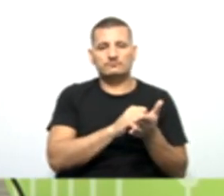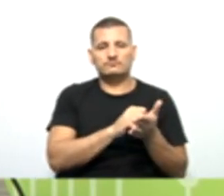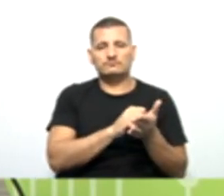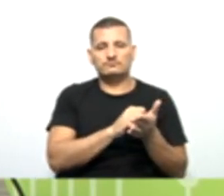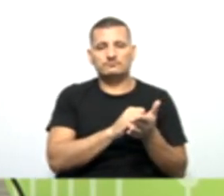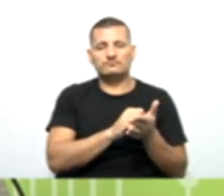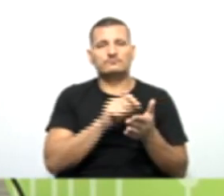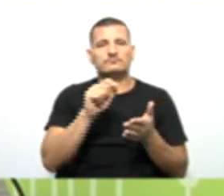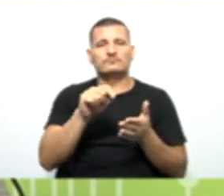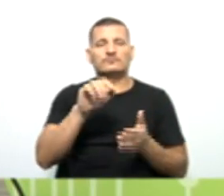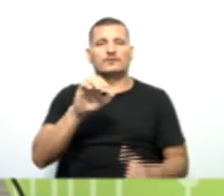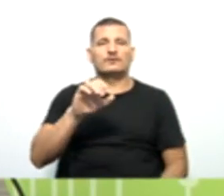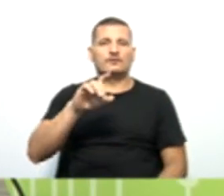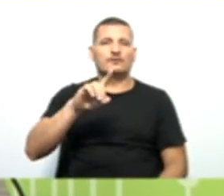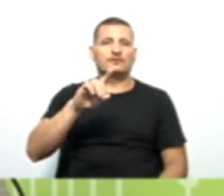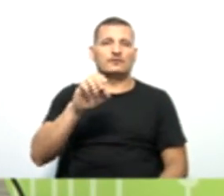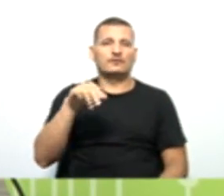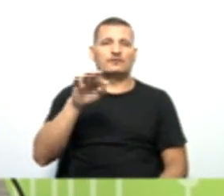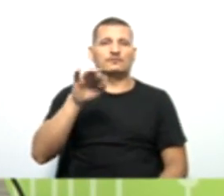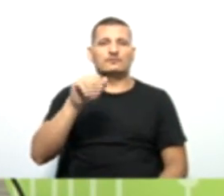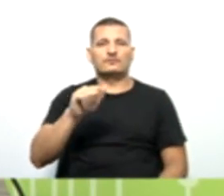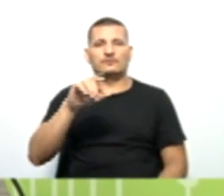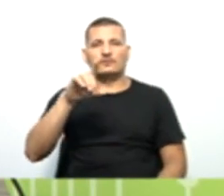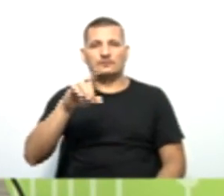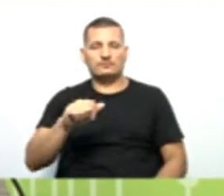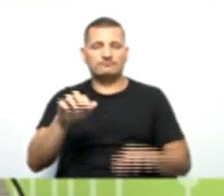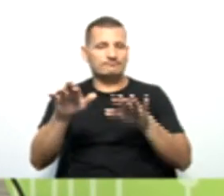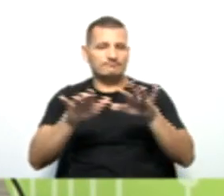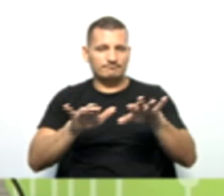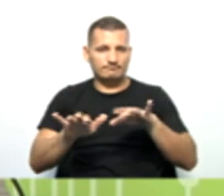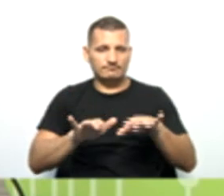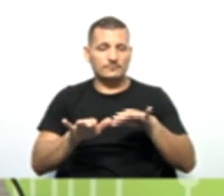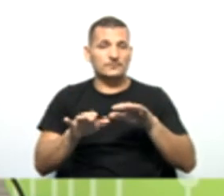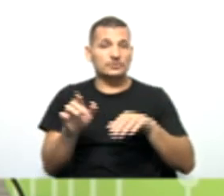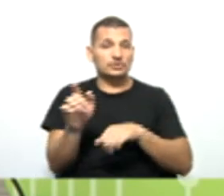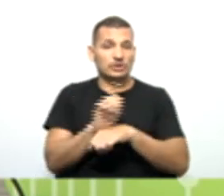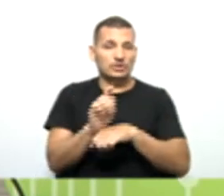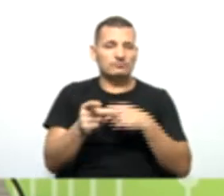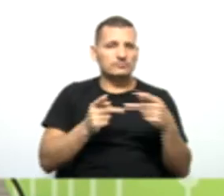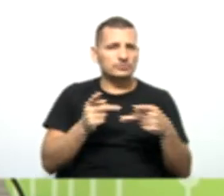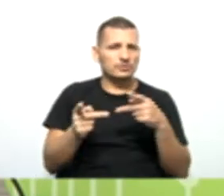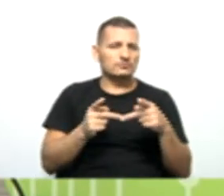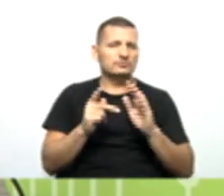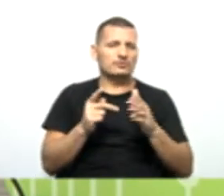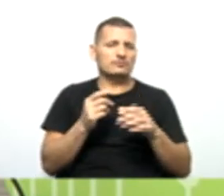forma identada. Tá? Quem, gerente de projetos, que trabalham com isso já há mais tempo, tem